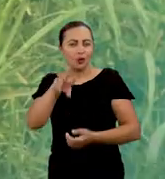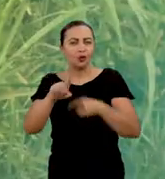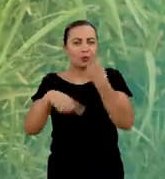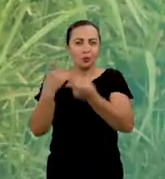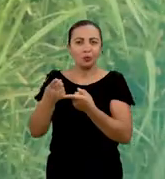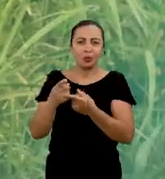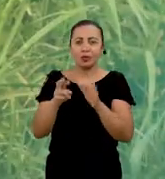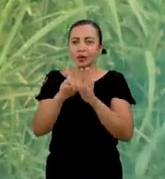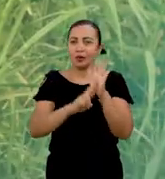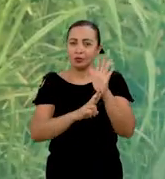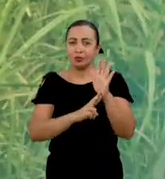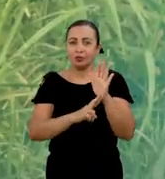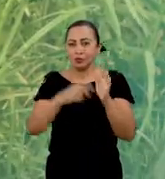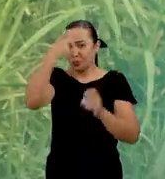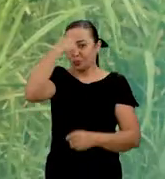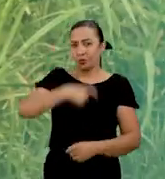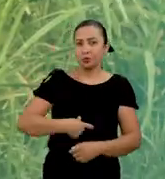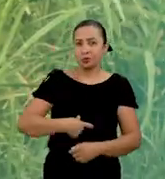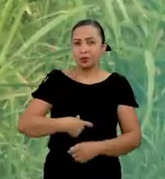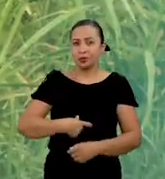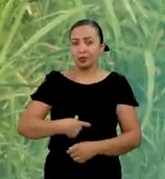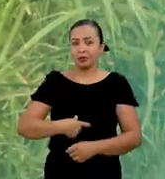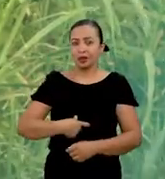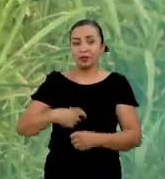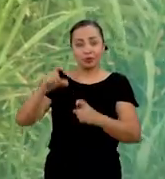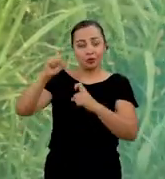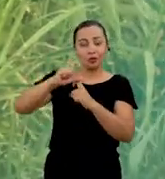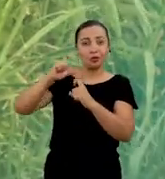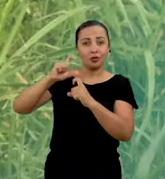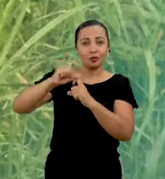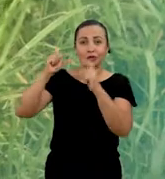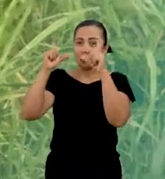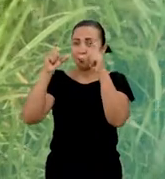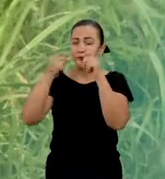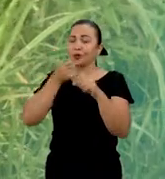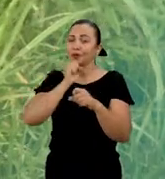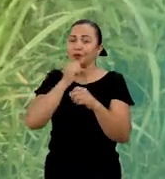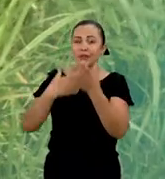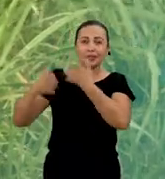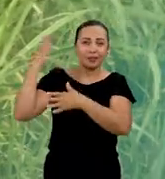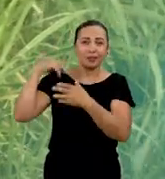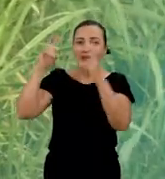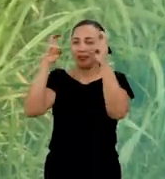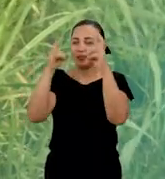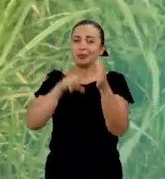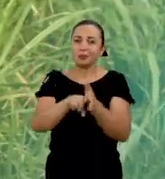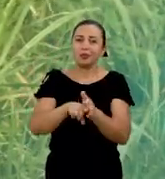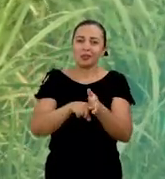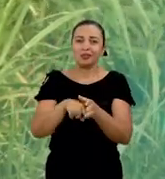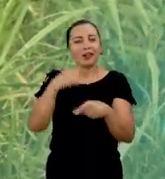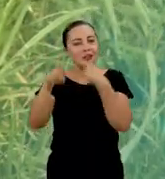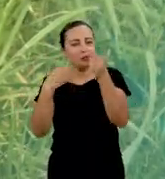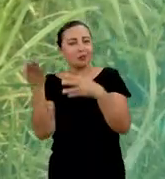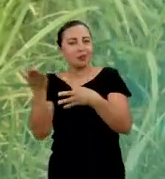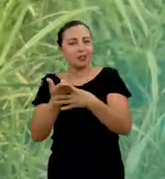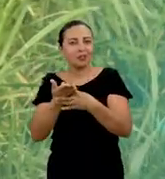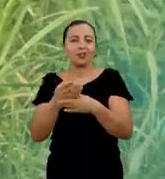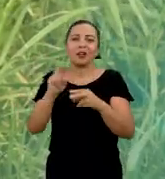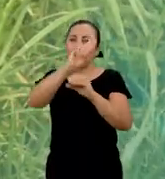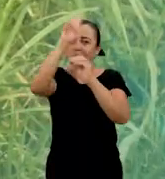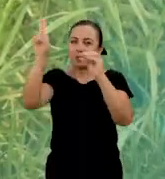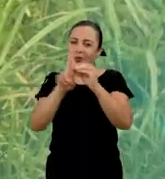e veja daqui a pouco o registro de personalidade de Aracaju por meio da fotografia antiga é tema de pesquisa